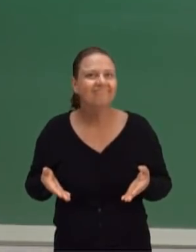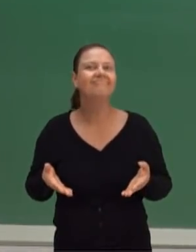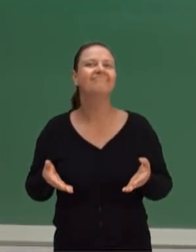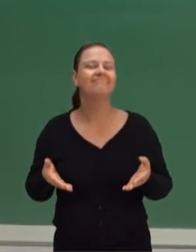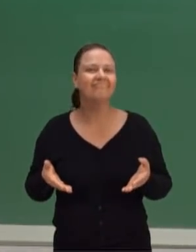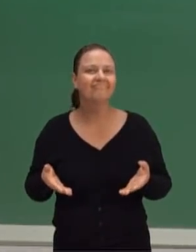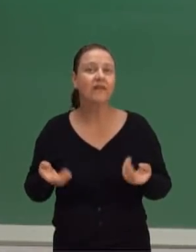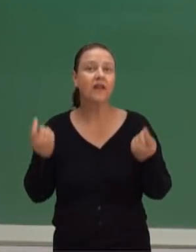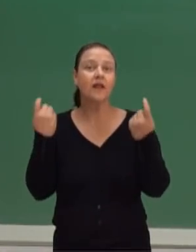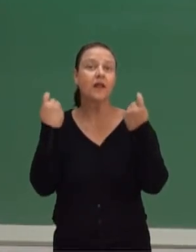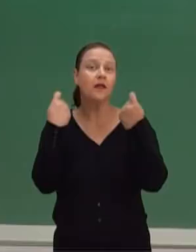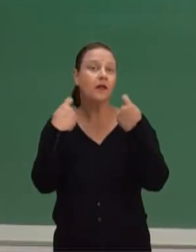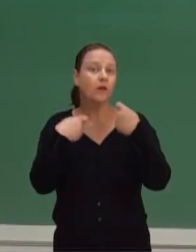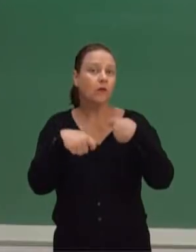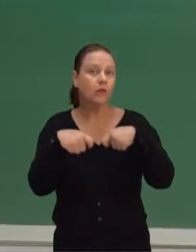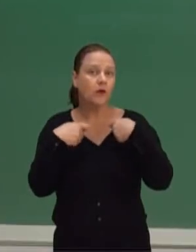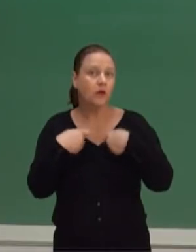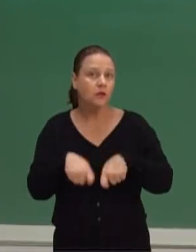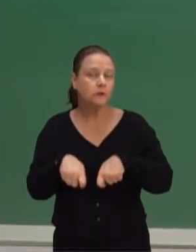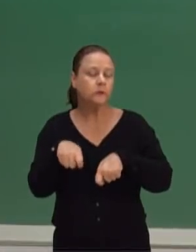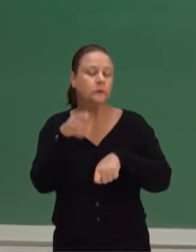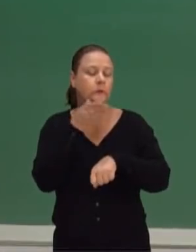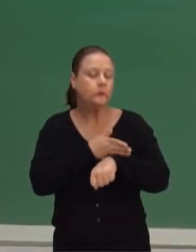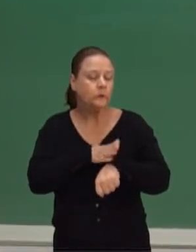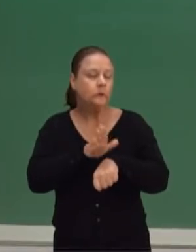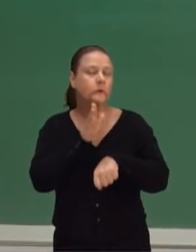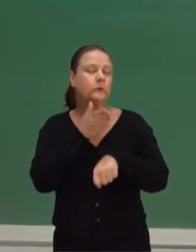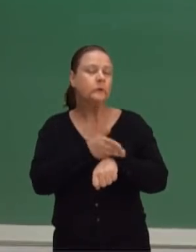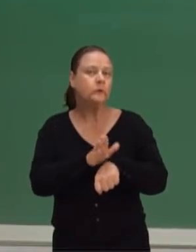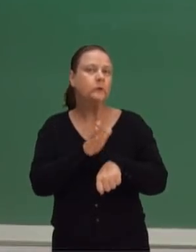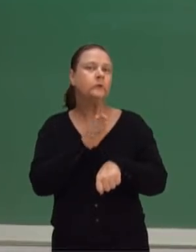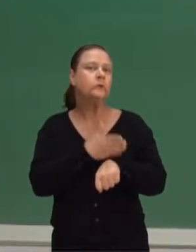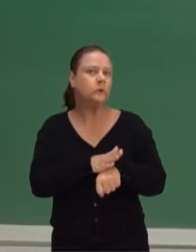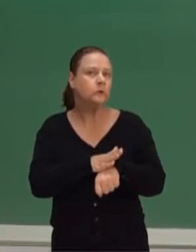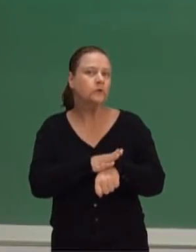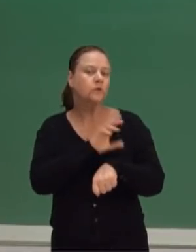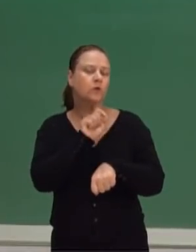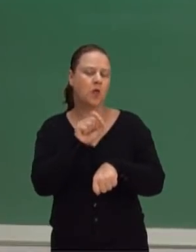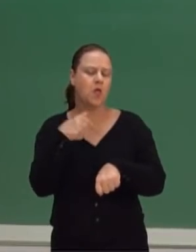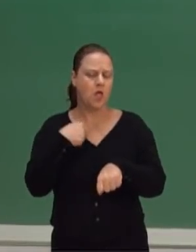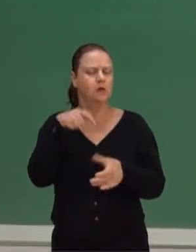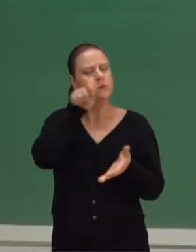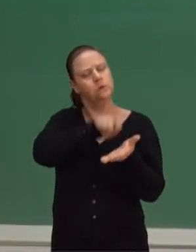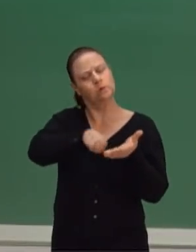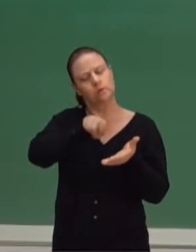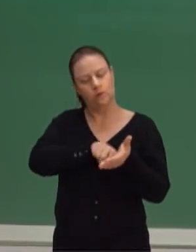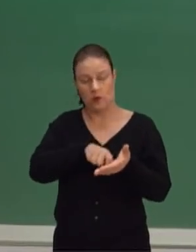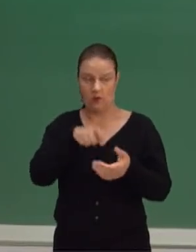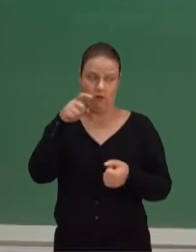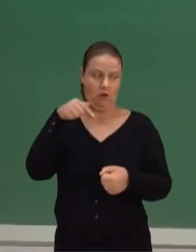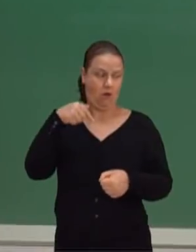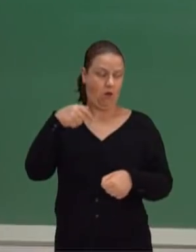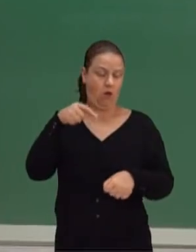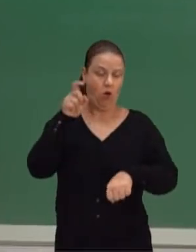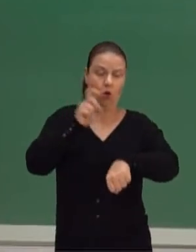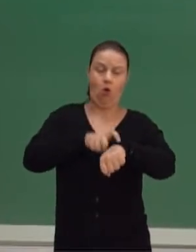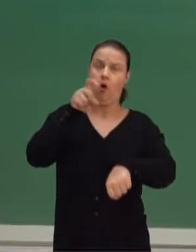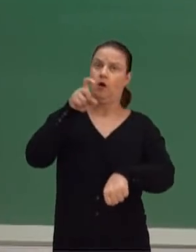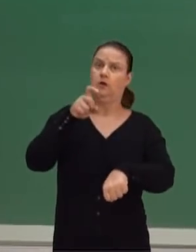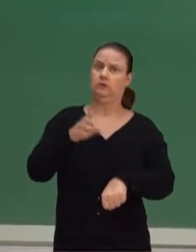que se preparar. Vou produzir? Vou. Então, agora é hora do meu silêncio, da